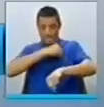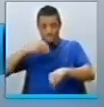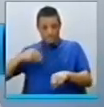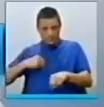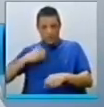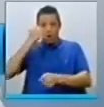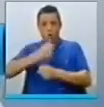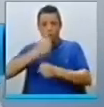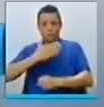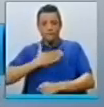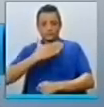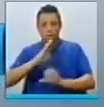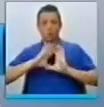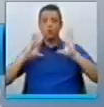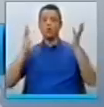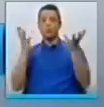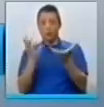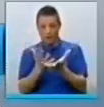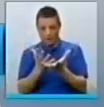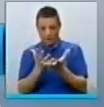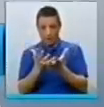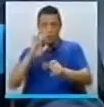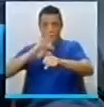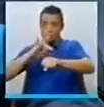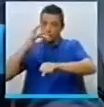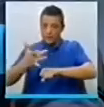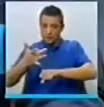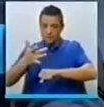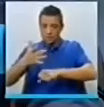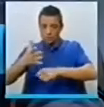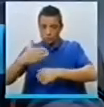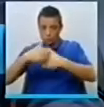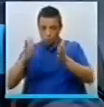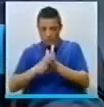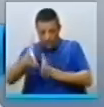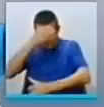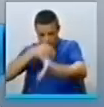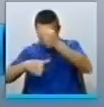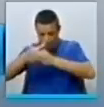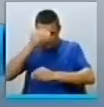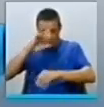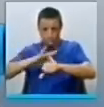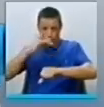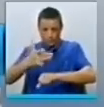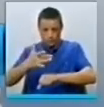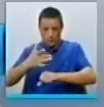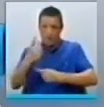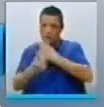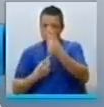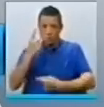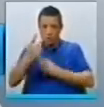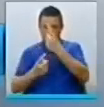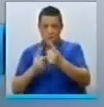profissão Global Hoje os nossos Prof pass vida toda a aprender hoje os nossos profissionais exercem medicina em qualquer lado do